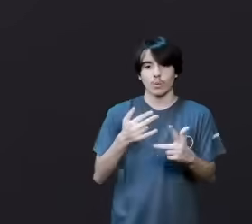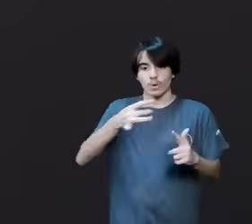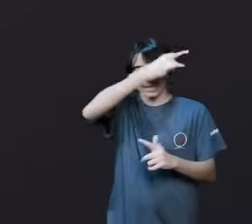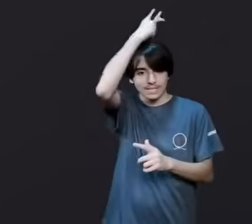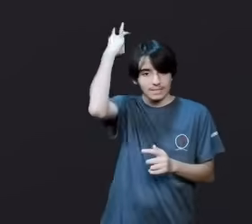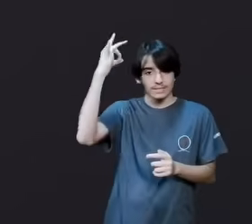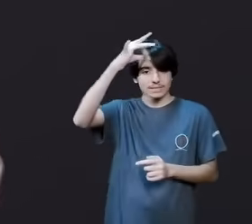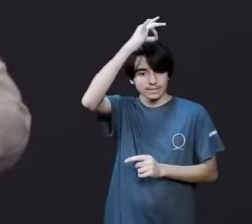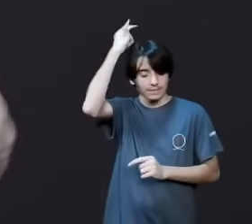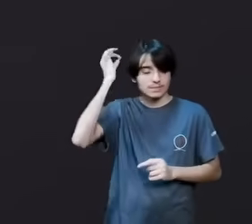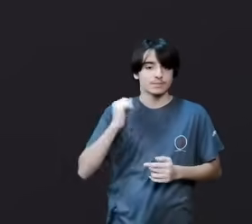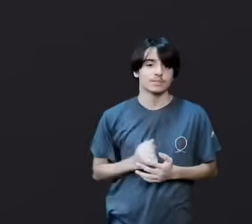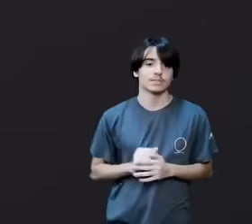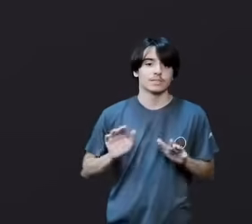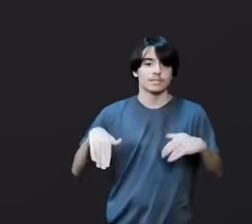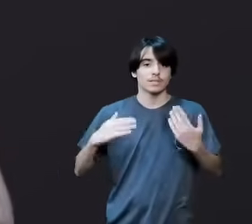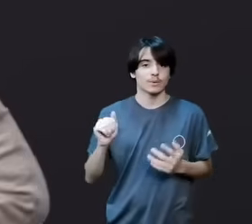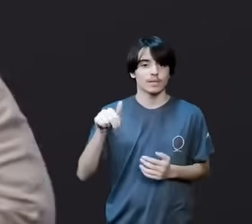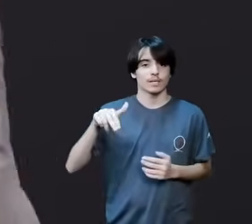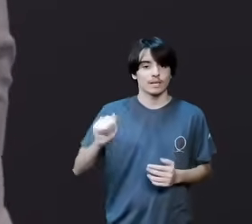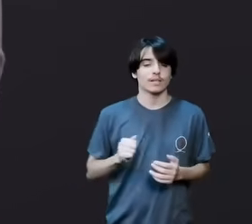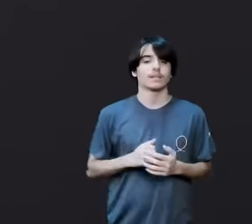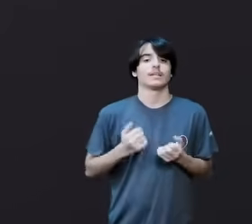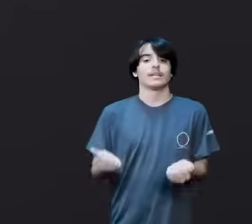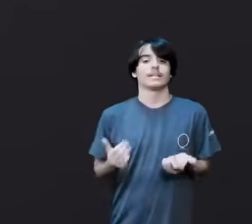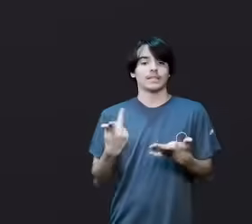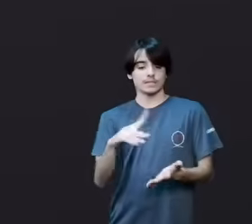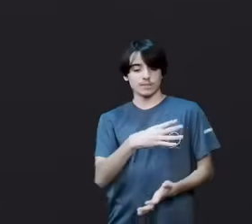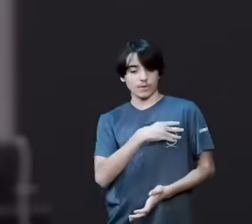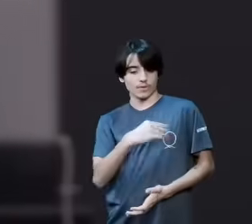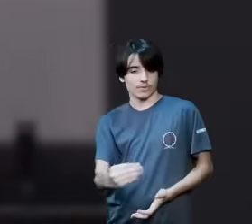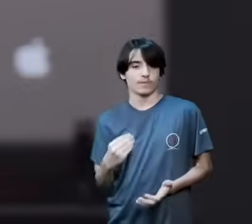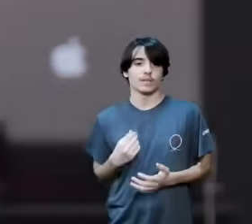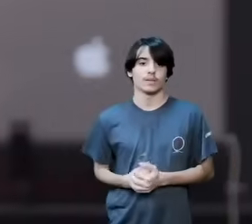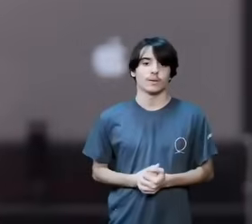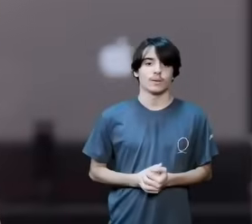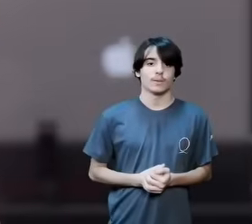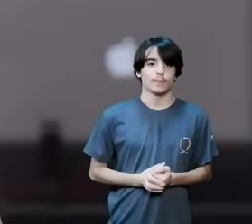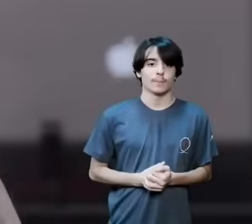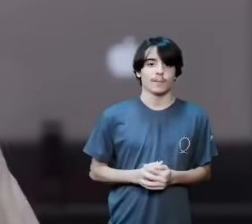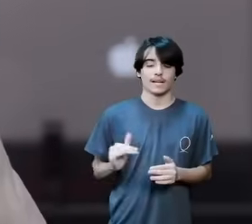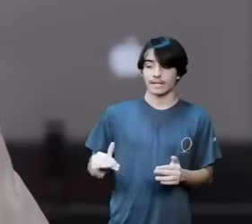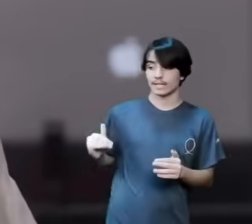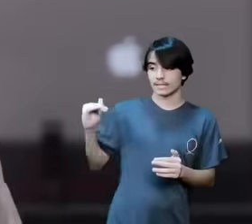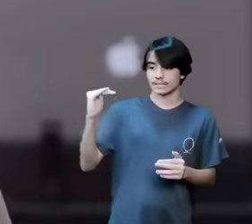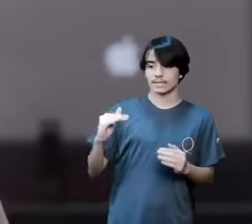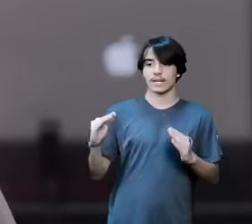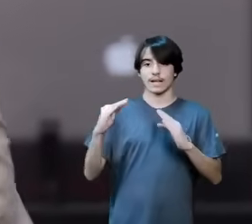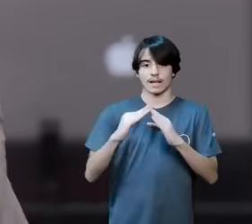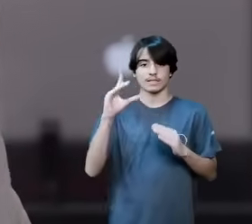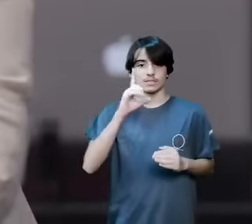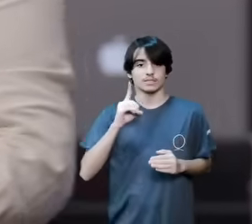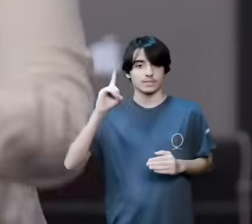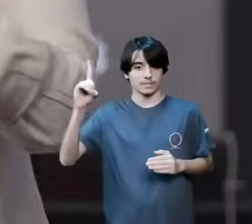que, depois que Ana entrega o seu filho para ser criado na casa de Deus, Deus vê ali pureza, Deus vê